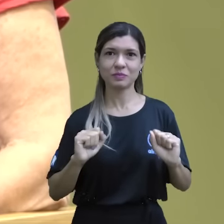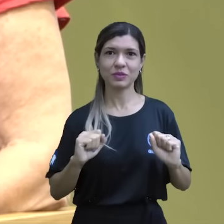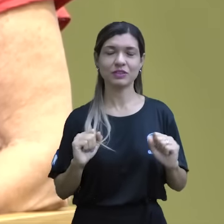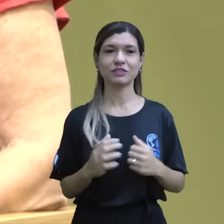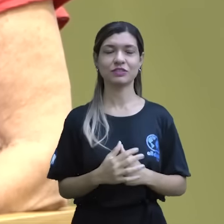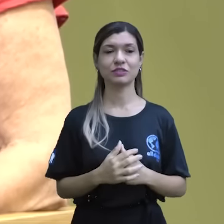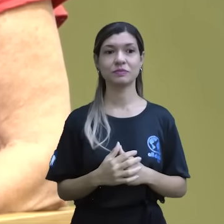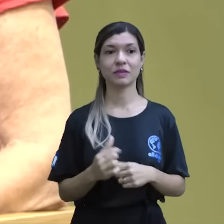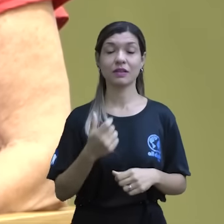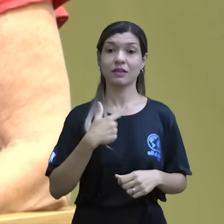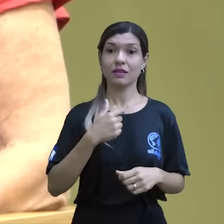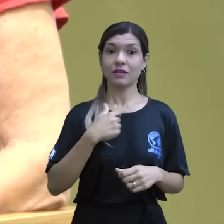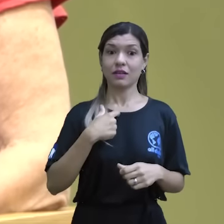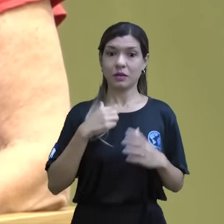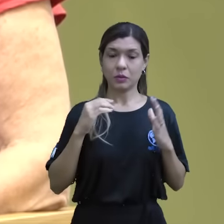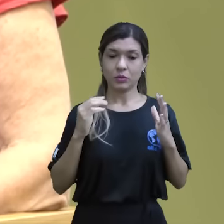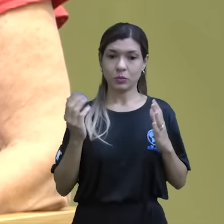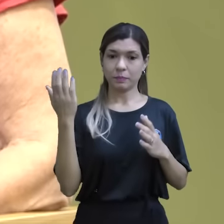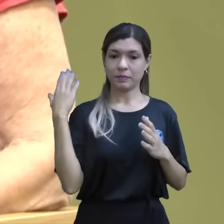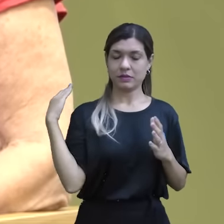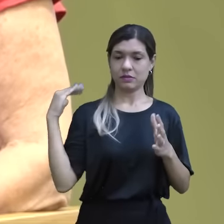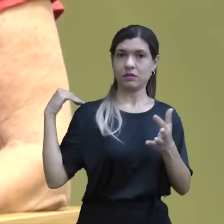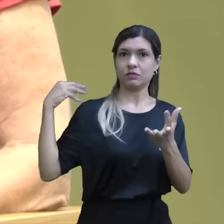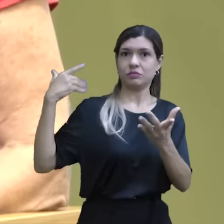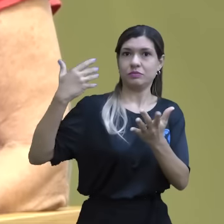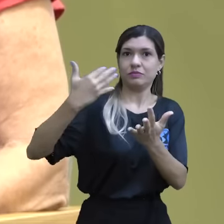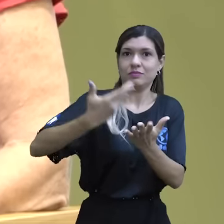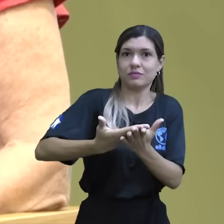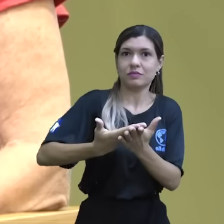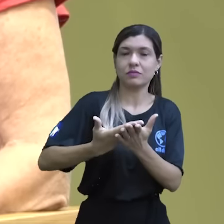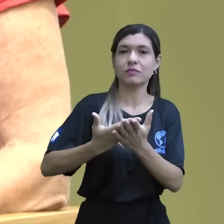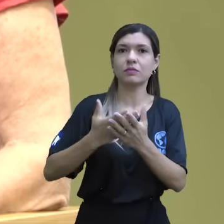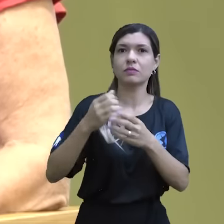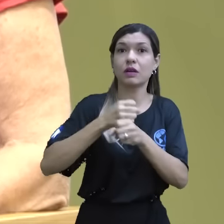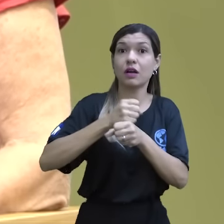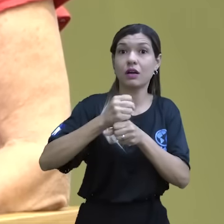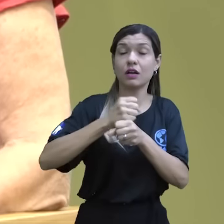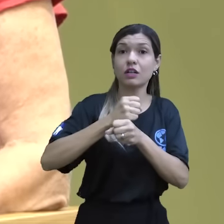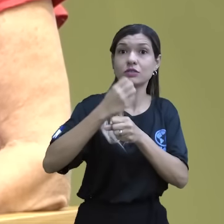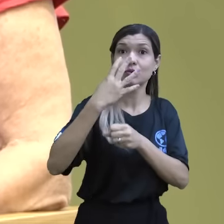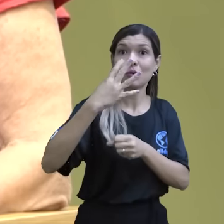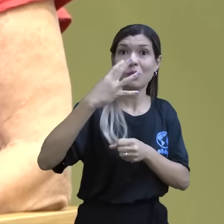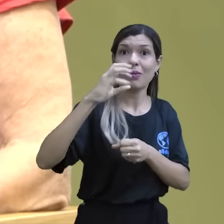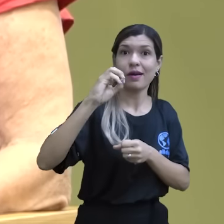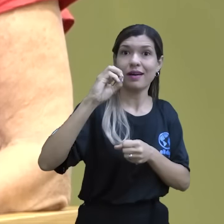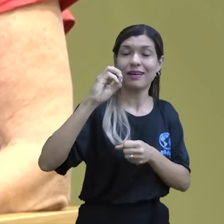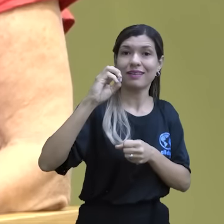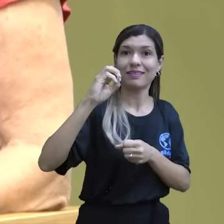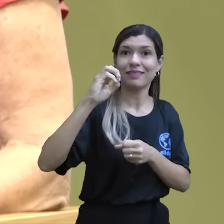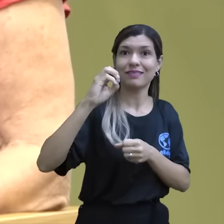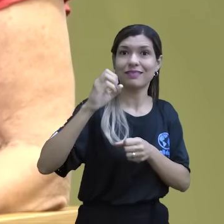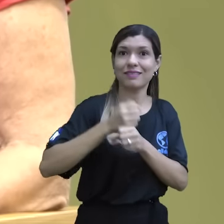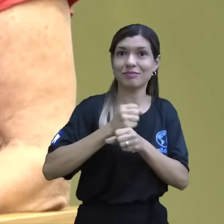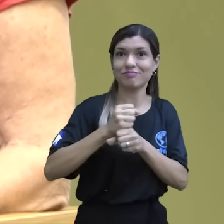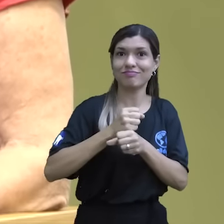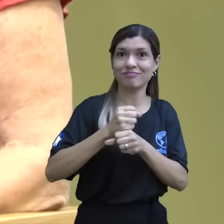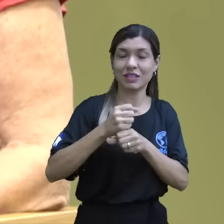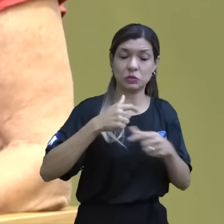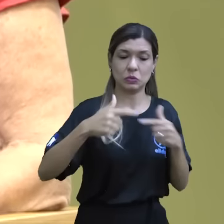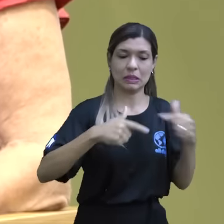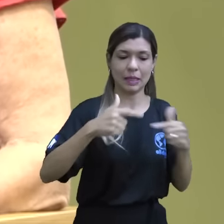Gabriel, disse assim, Gabriel, a gente tem que botar uma coisa que chame para a questão racial. E aí fiz